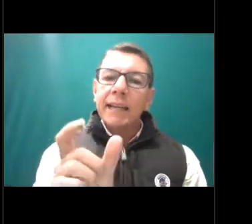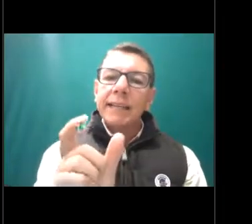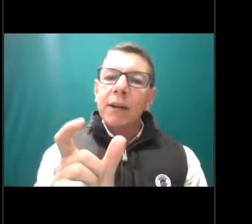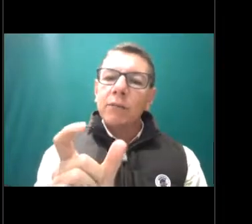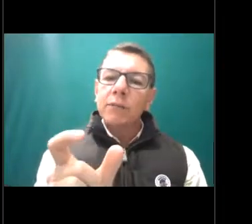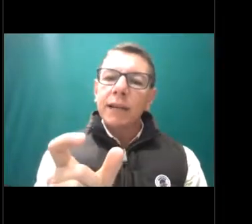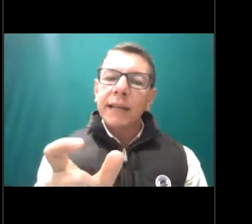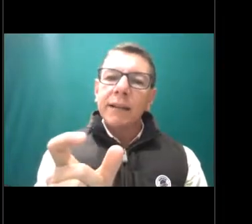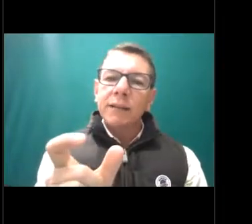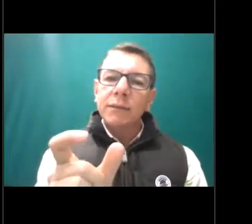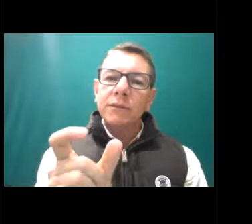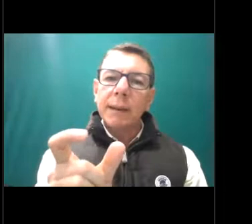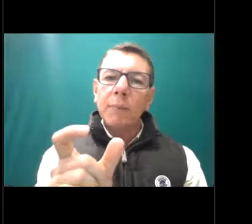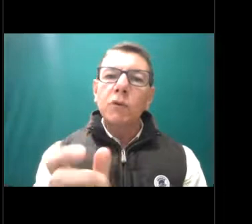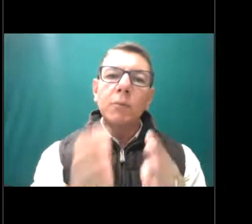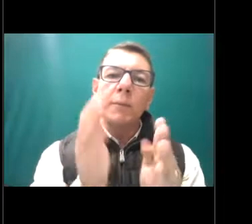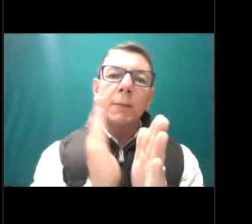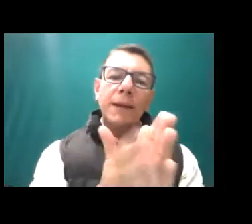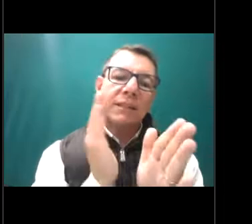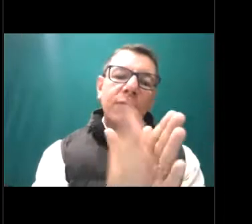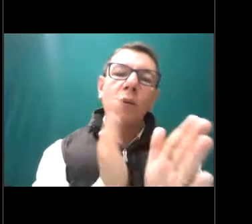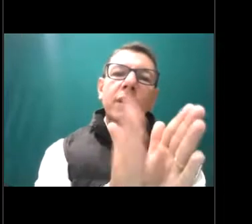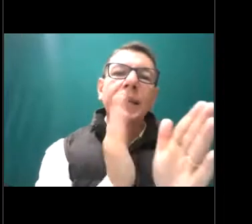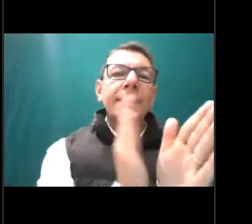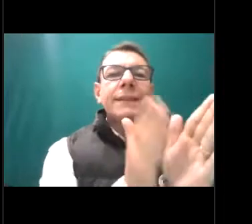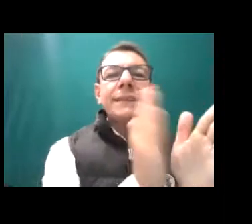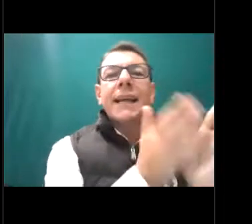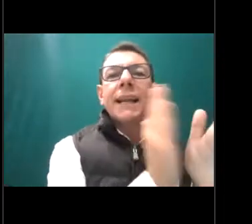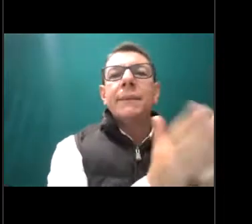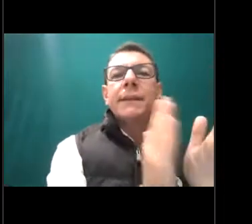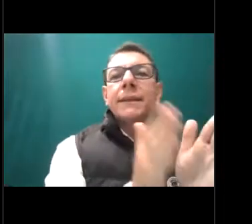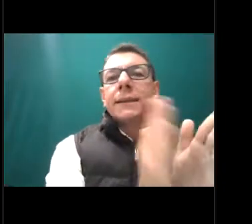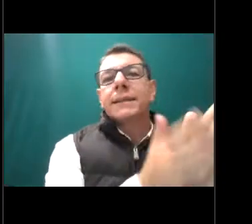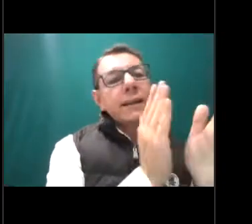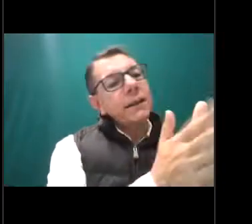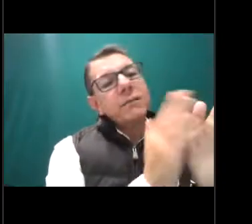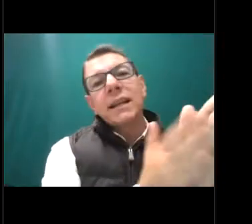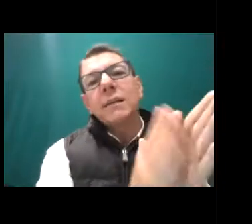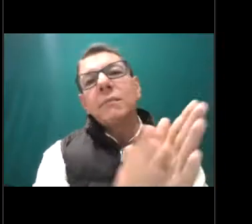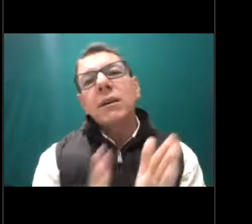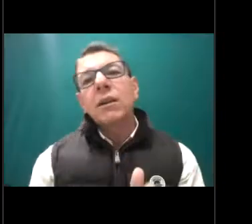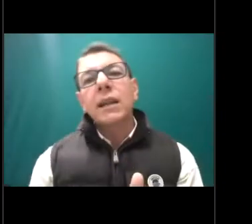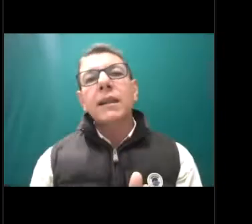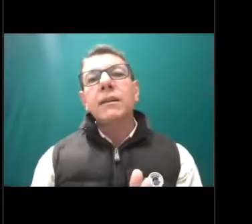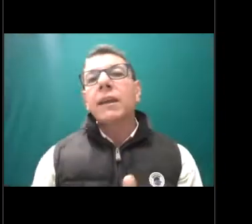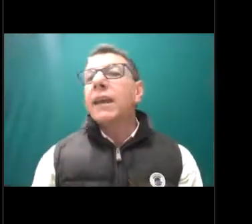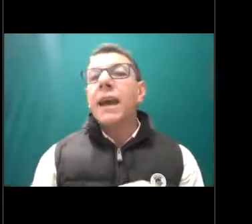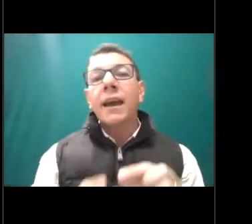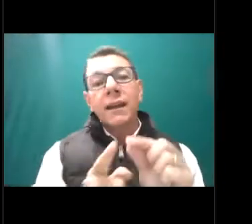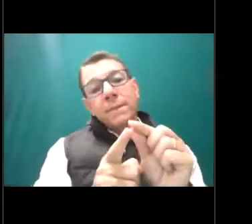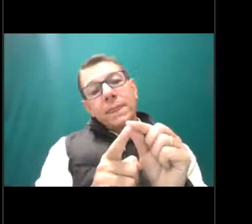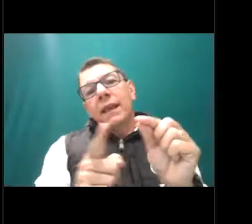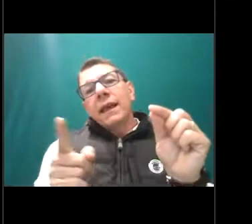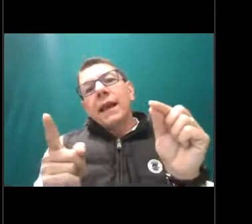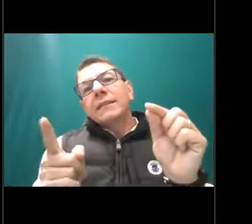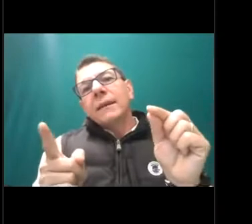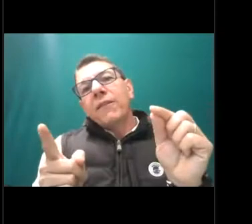silagem e ela está com o sabugo do milho, parece que foi cortado que nem salame, tá que nem um salaminho cortadinho. O que